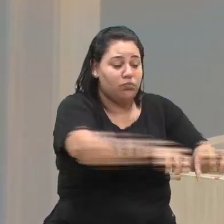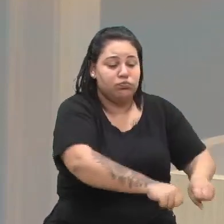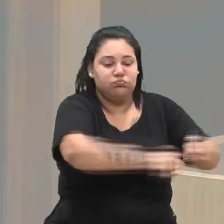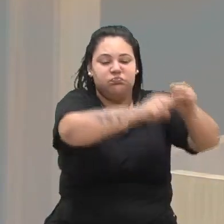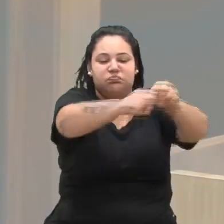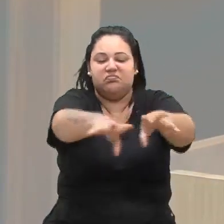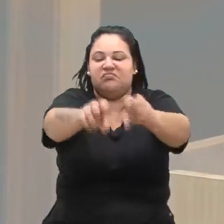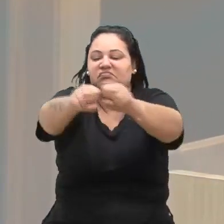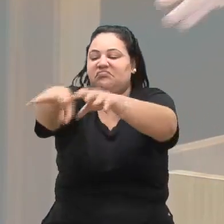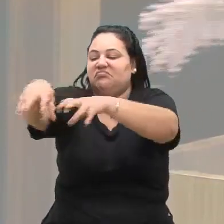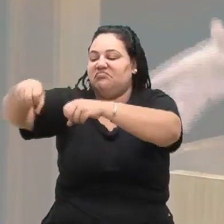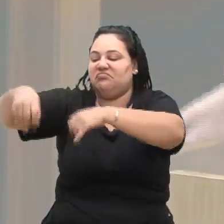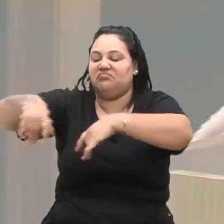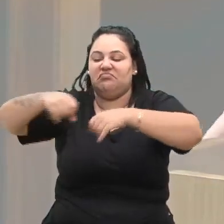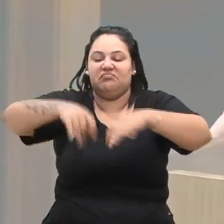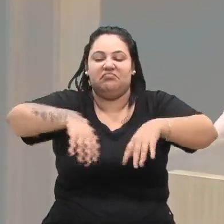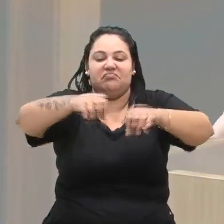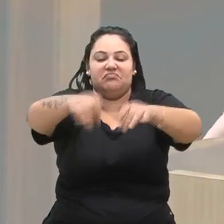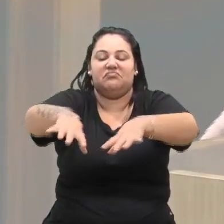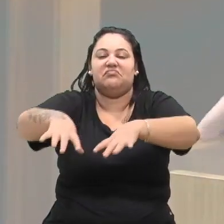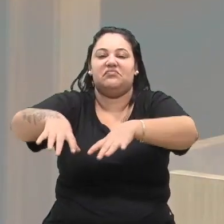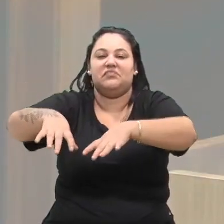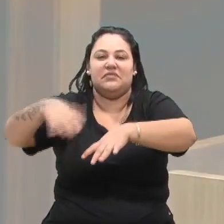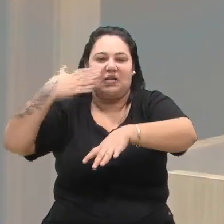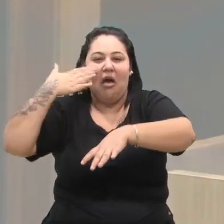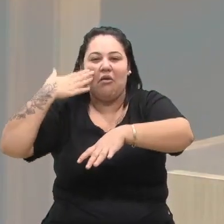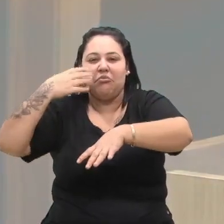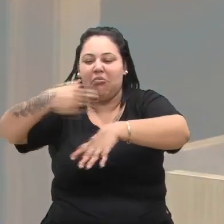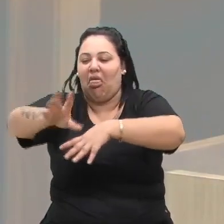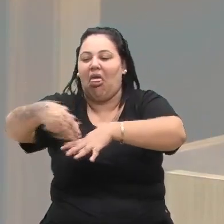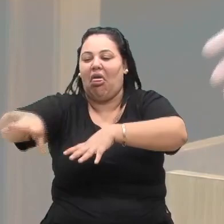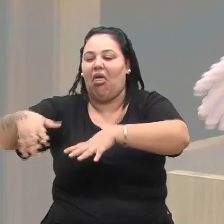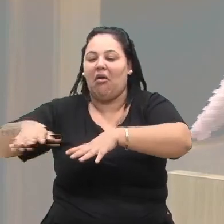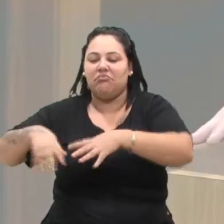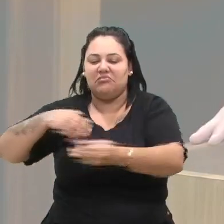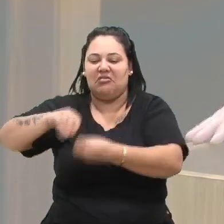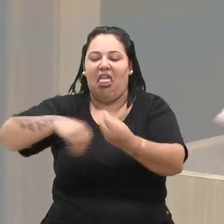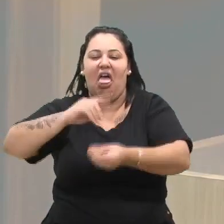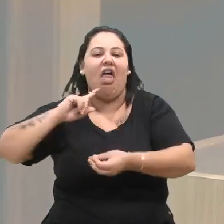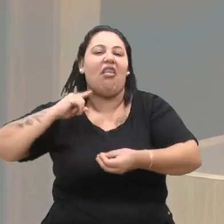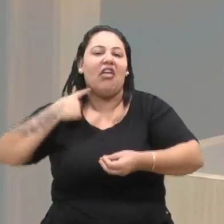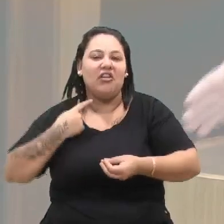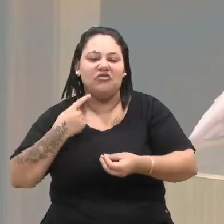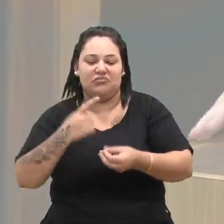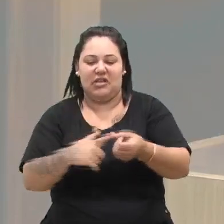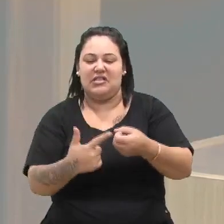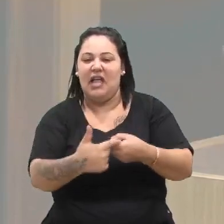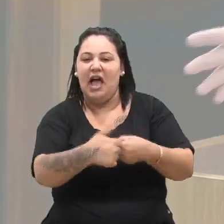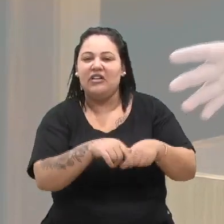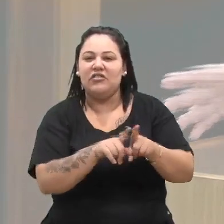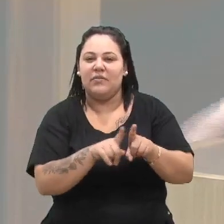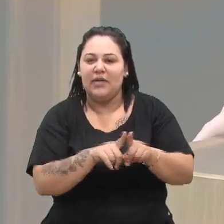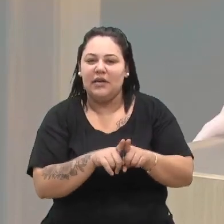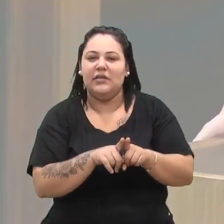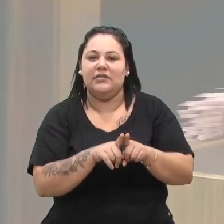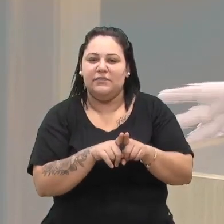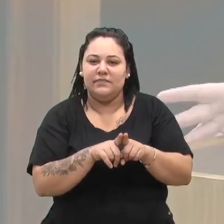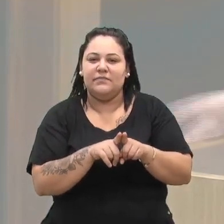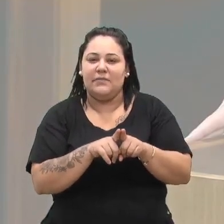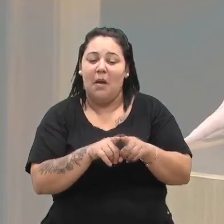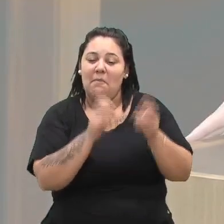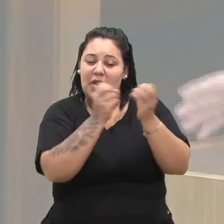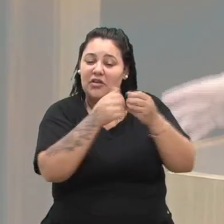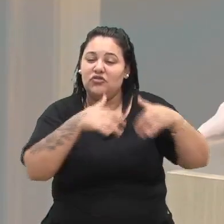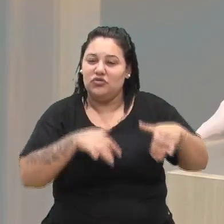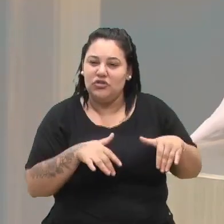cidade, formar lixões e assim tentar conspurcar, né, a